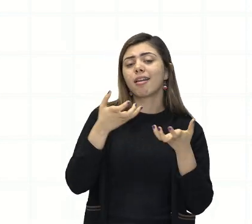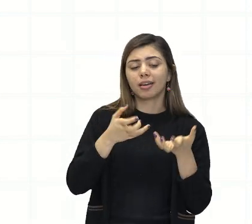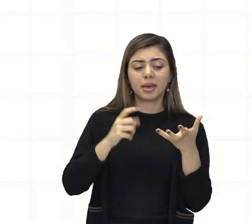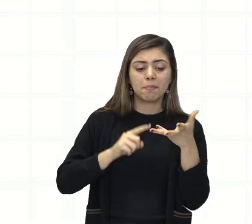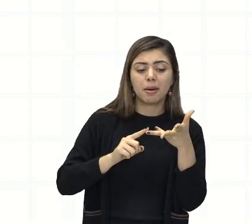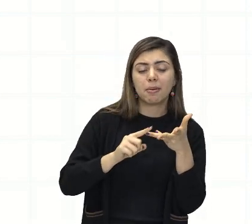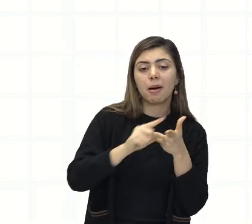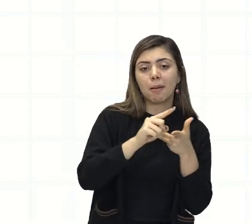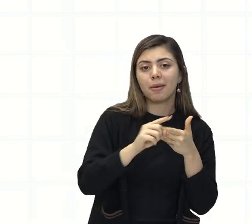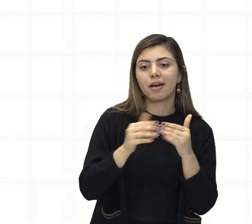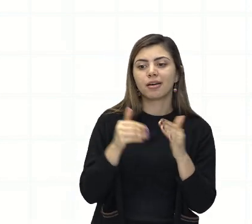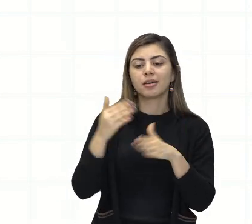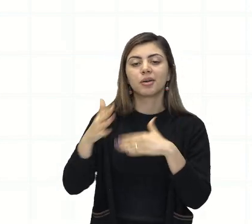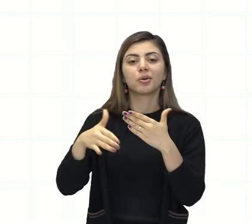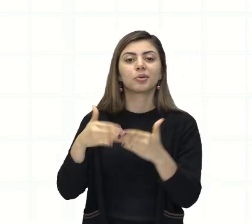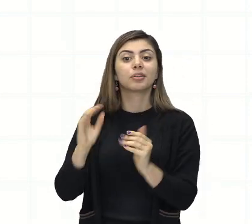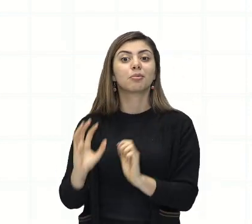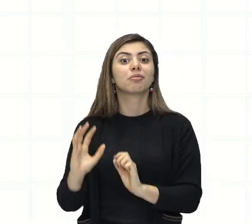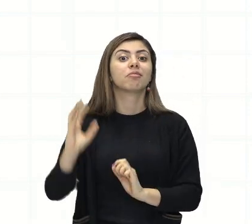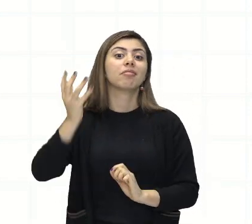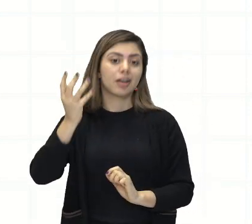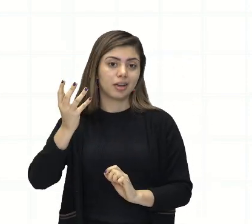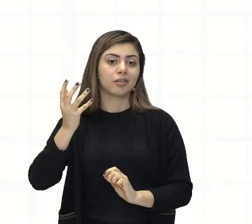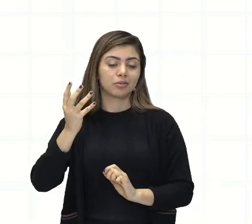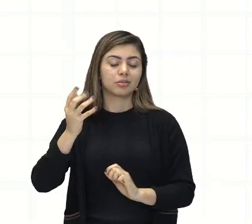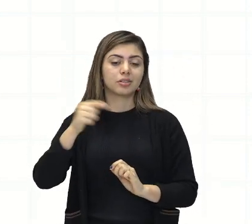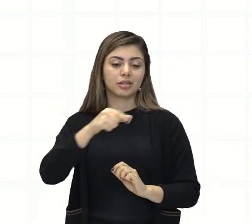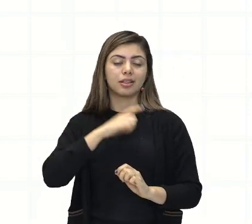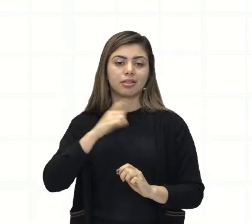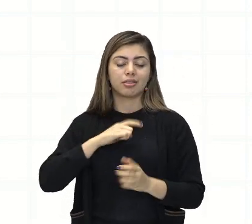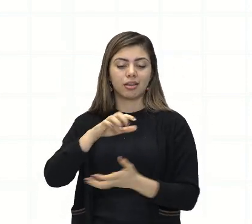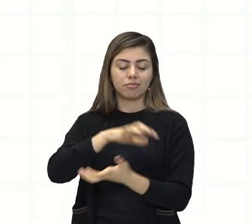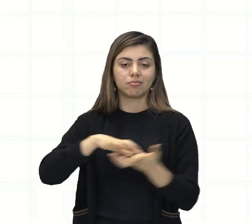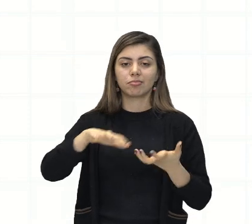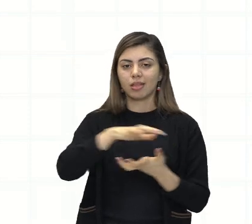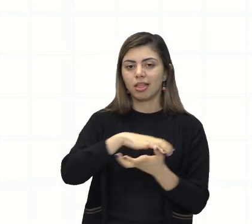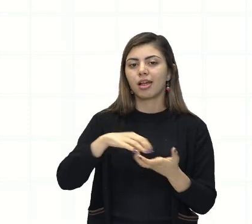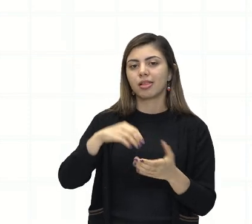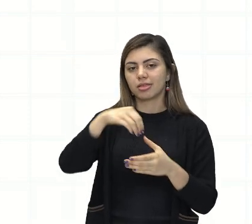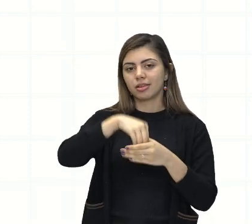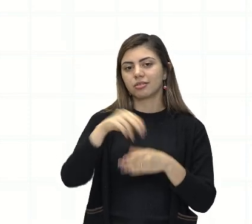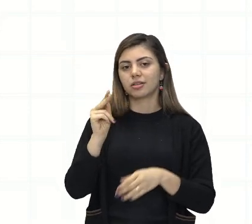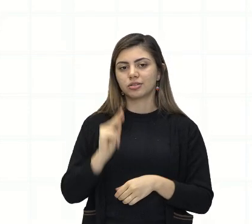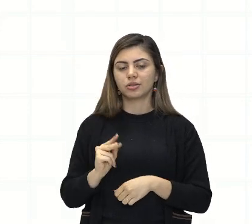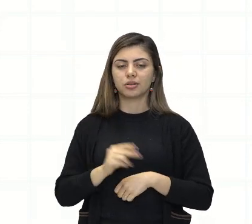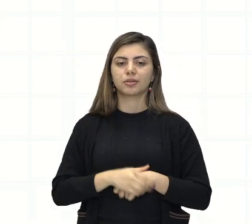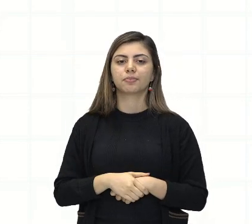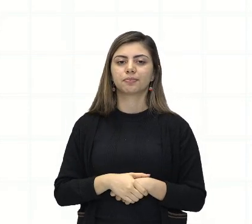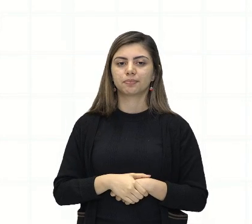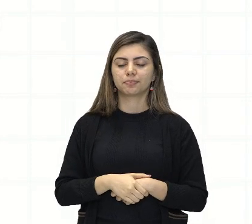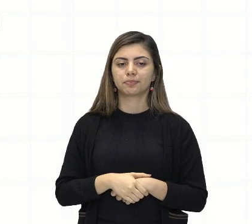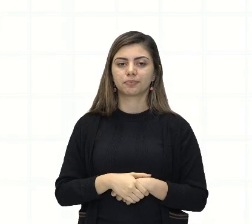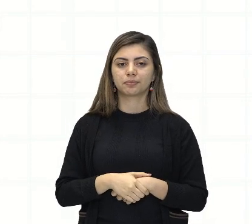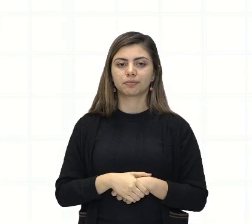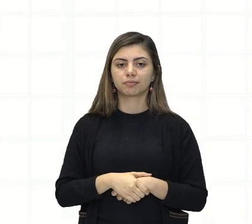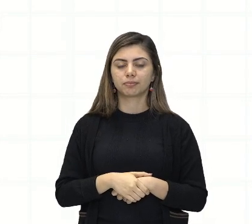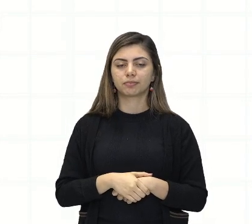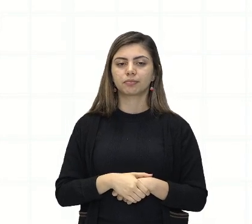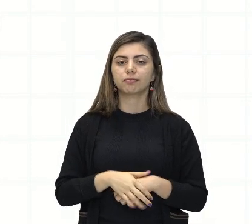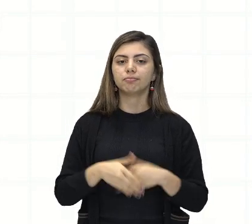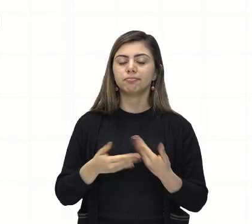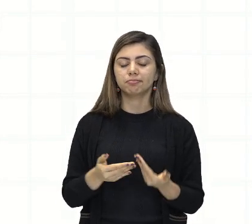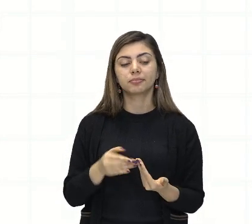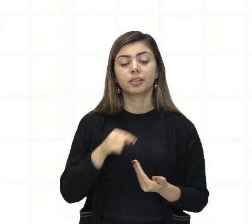coisas e isso vai gerar alguma problemática nessa narrativa. Seguindo aí com o nosso texto, de